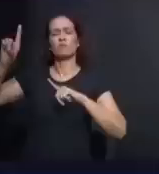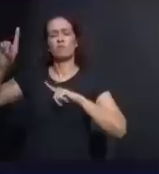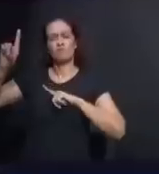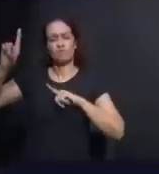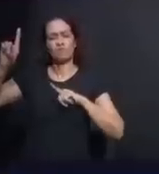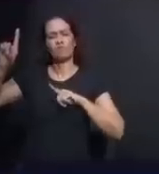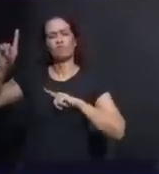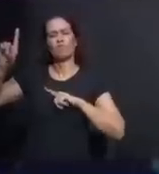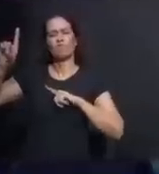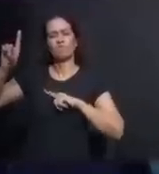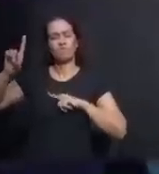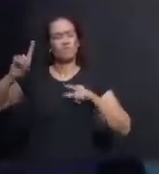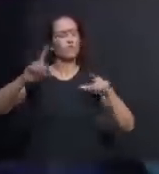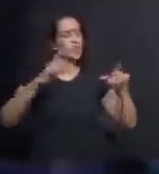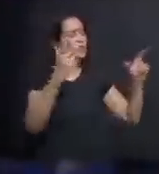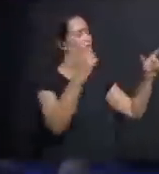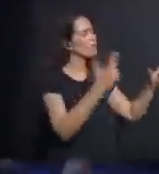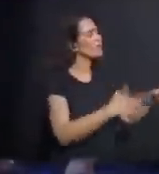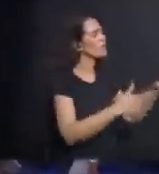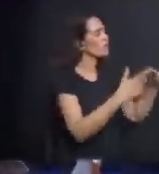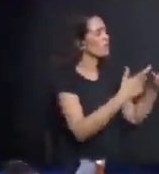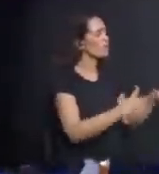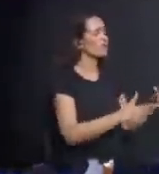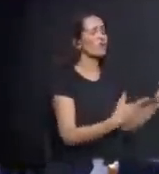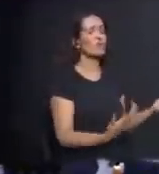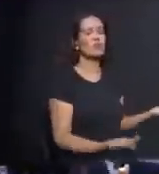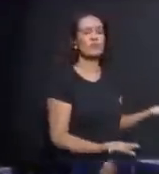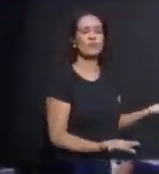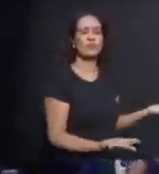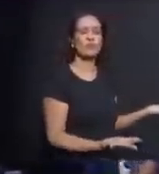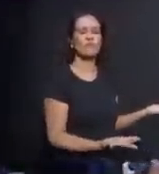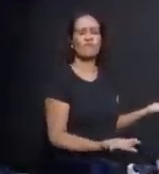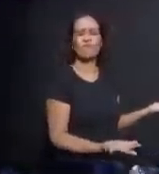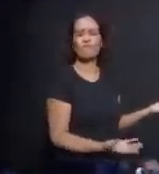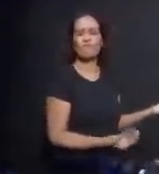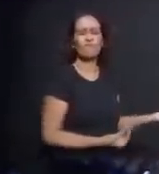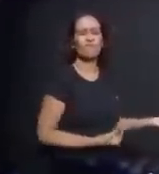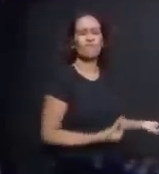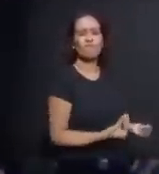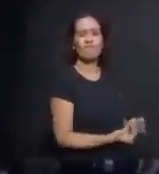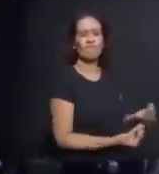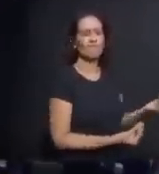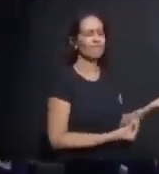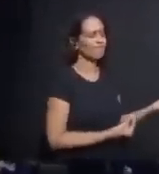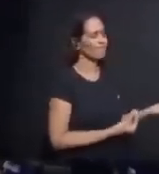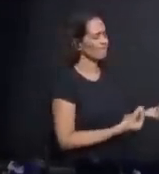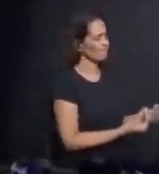Yeah.